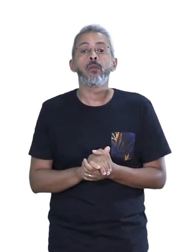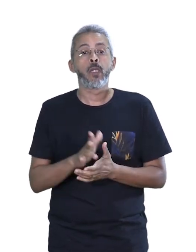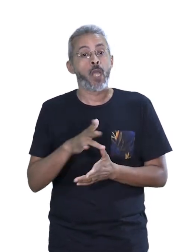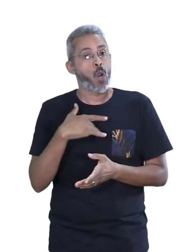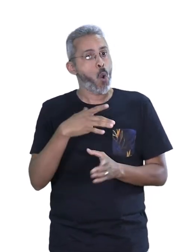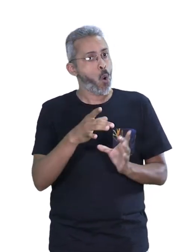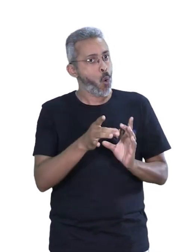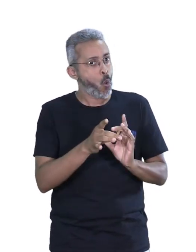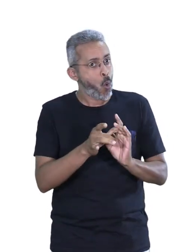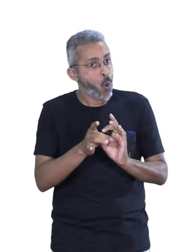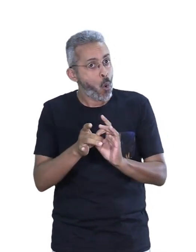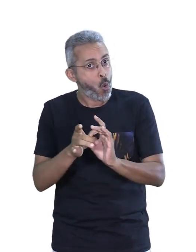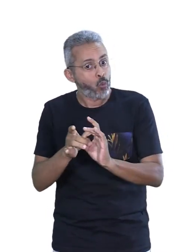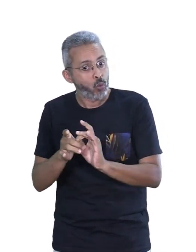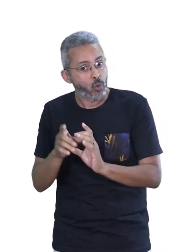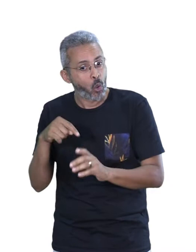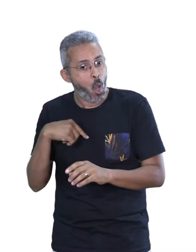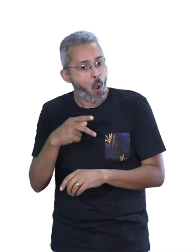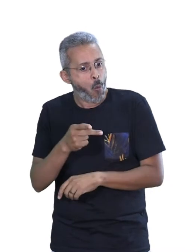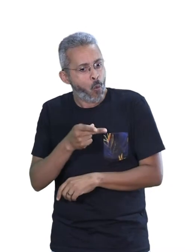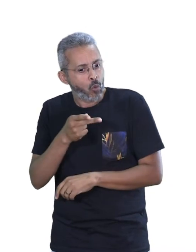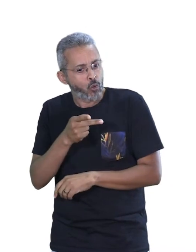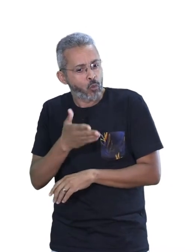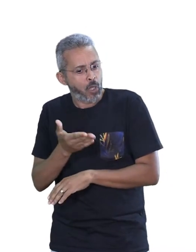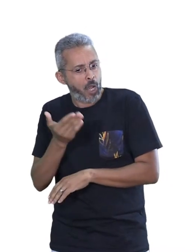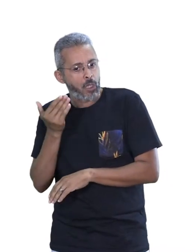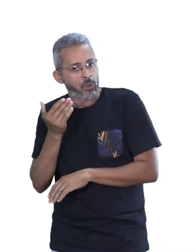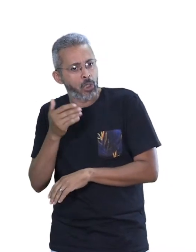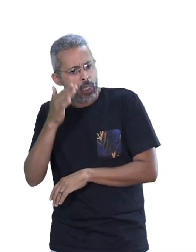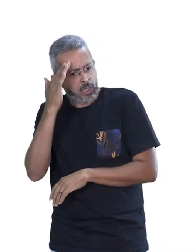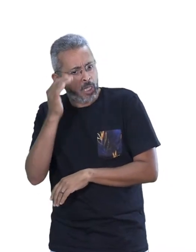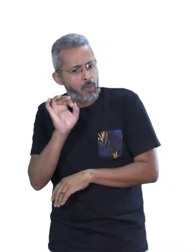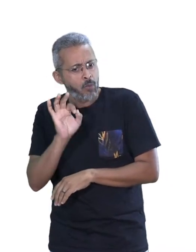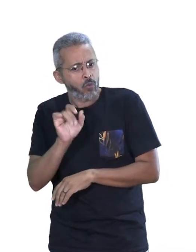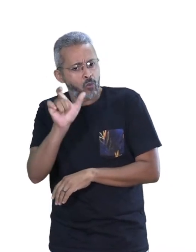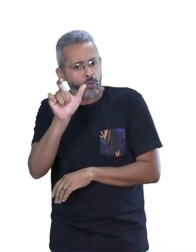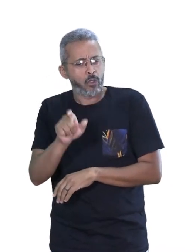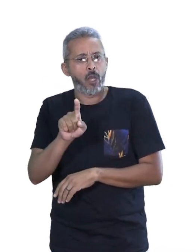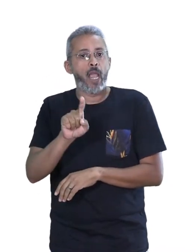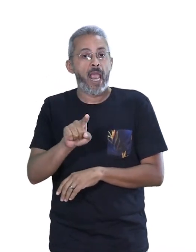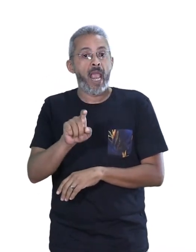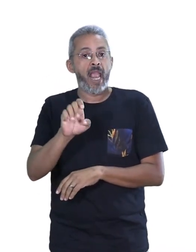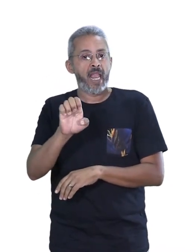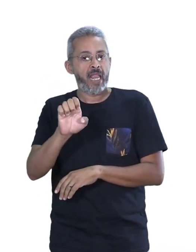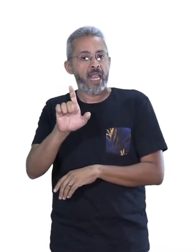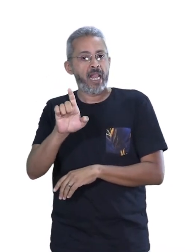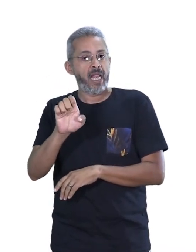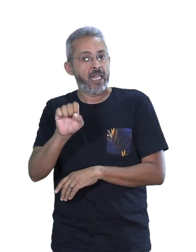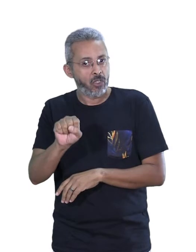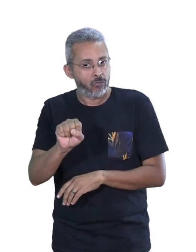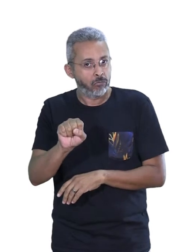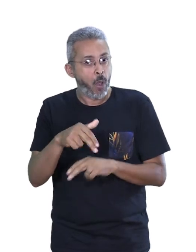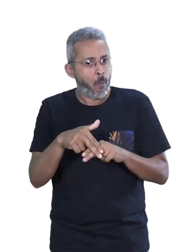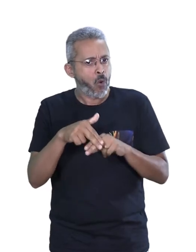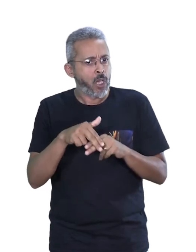estavam? Pelo contexto, ou seja, pelo que foi dito antes, sabemos que o sujeito é